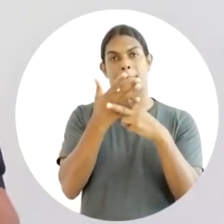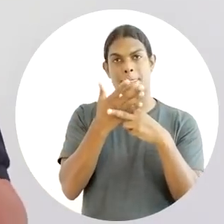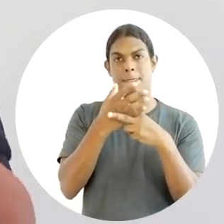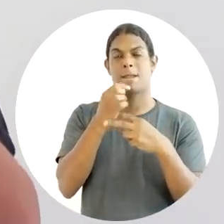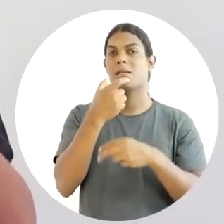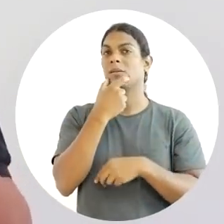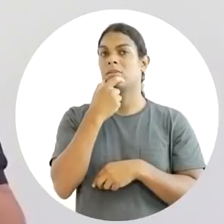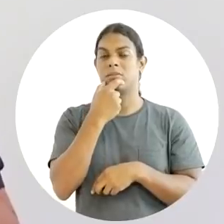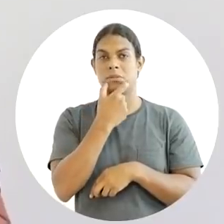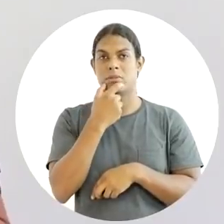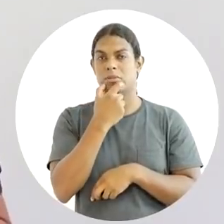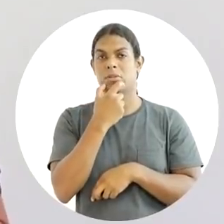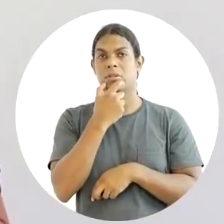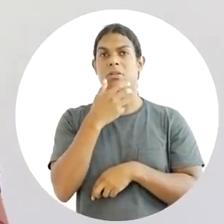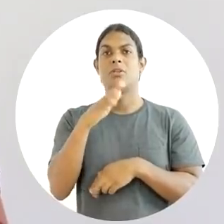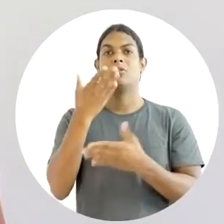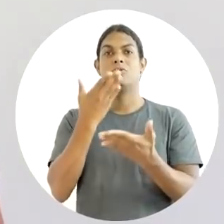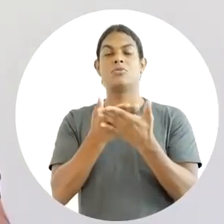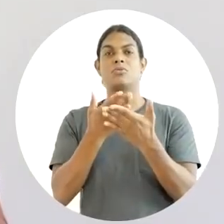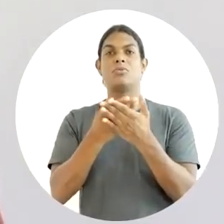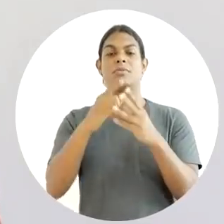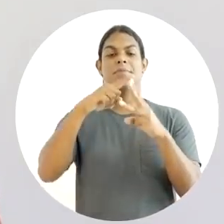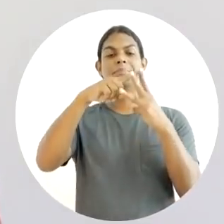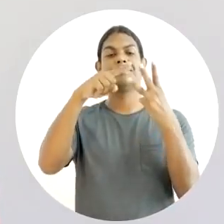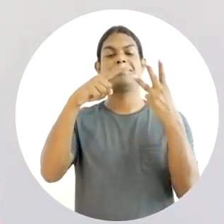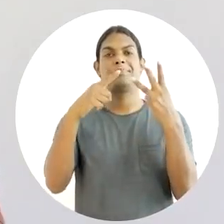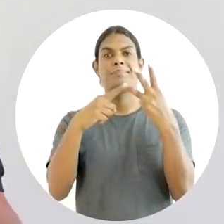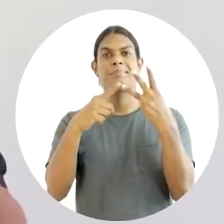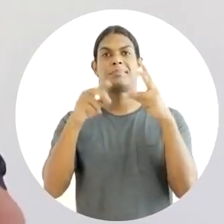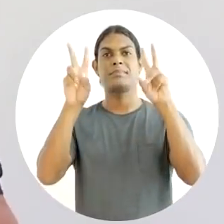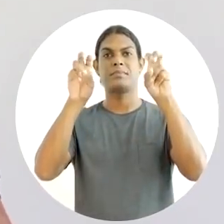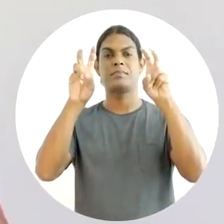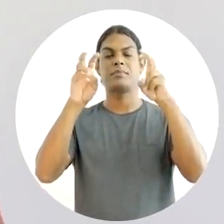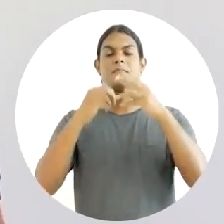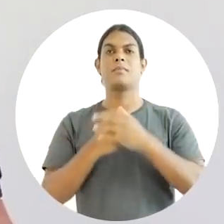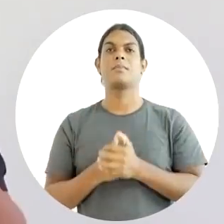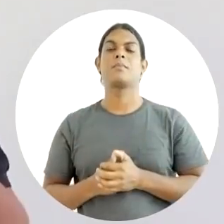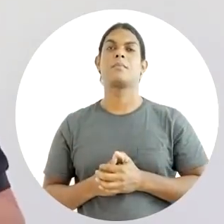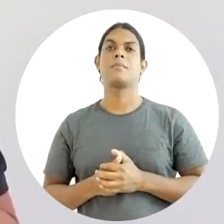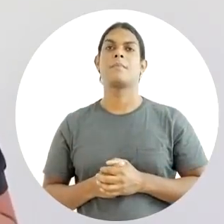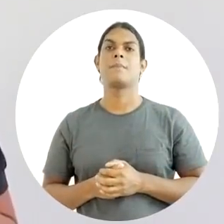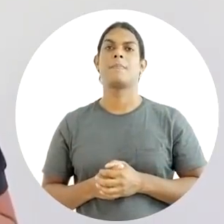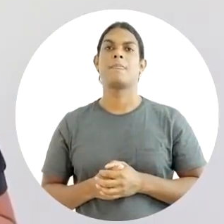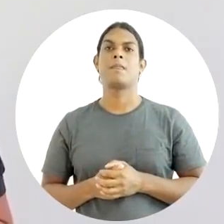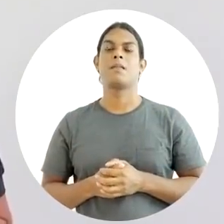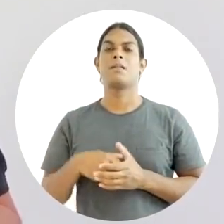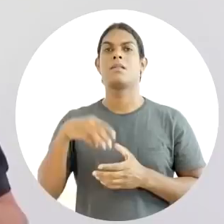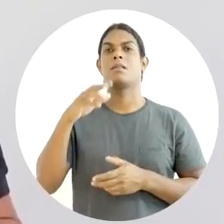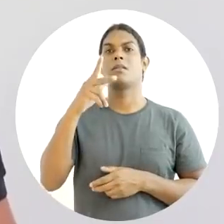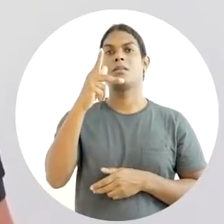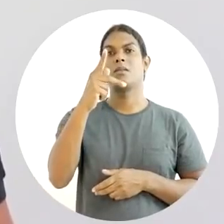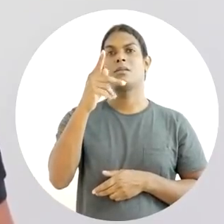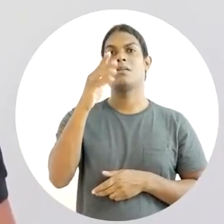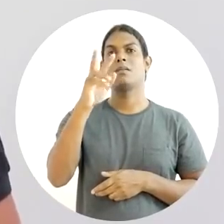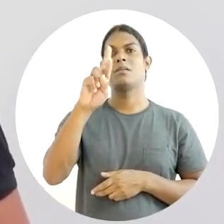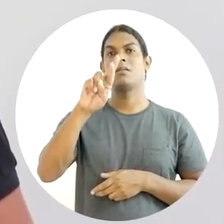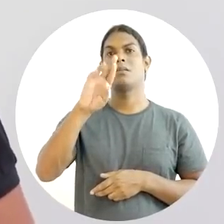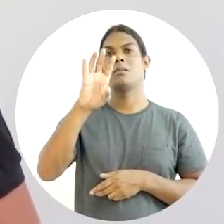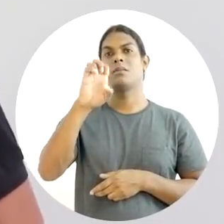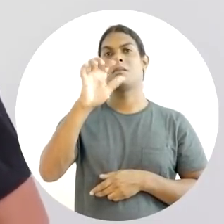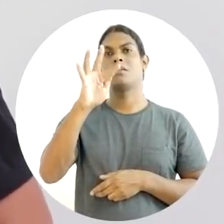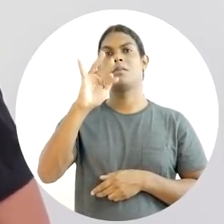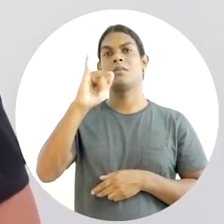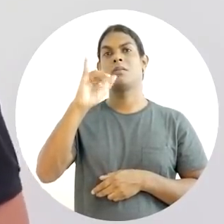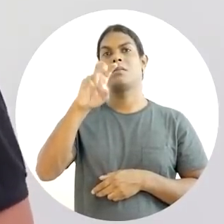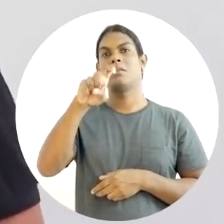vocabulário tendo 3 principais pontos. O principal é você conhecer os prefixos e afixos